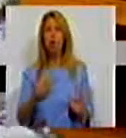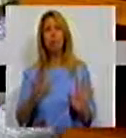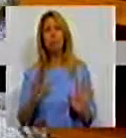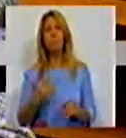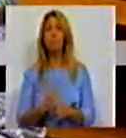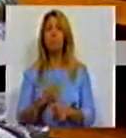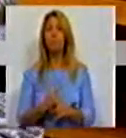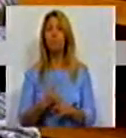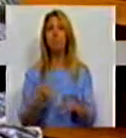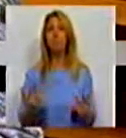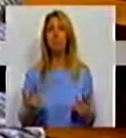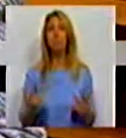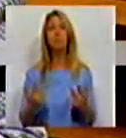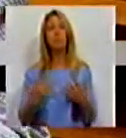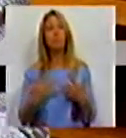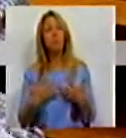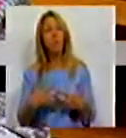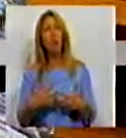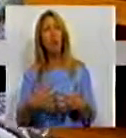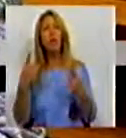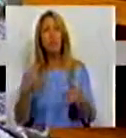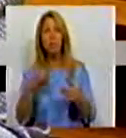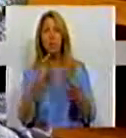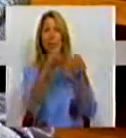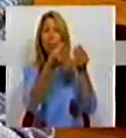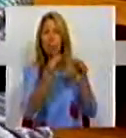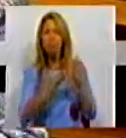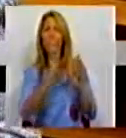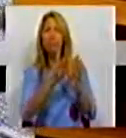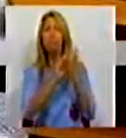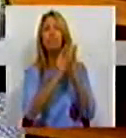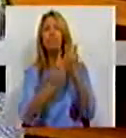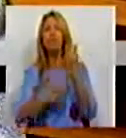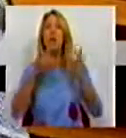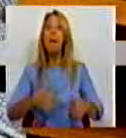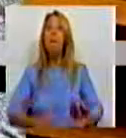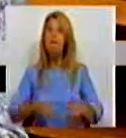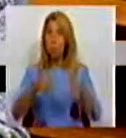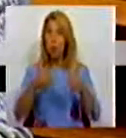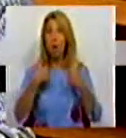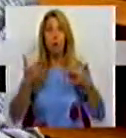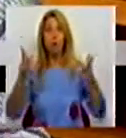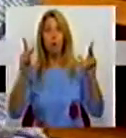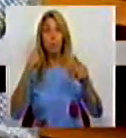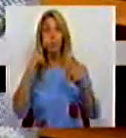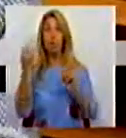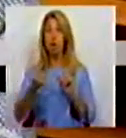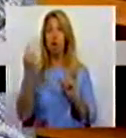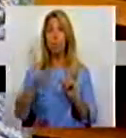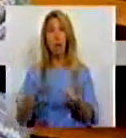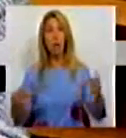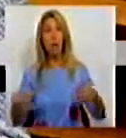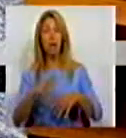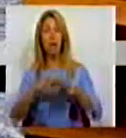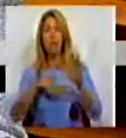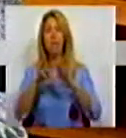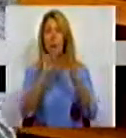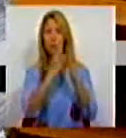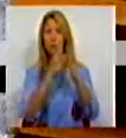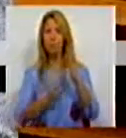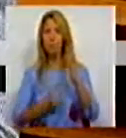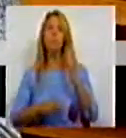caminho, um grande percurso que não foi interrompido, que foi consolidado ao longo dos anos. Dizer-vos ainda que essa política